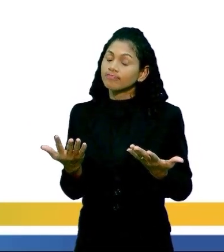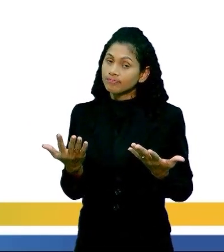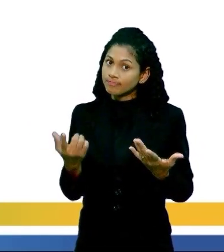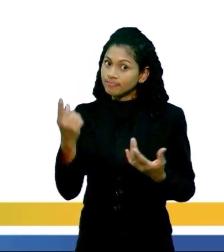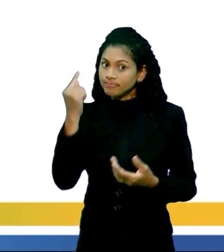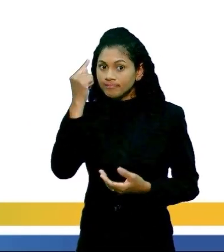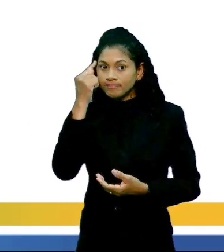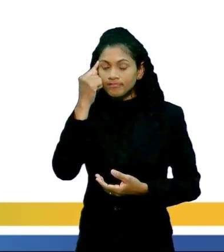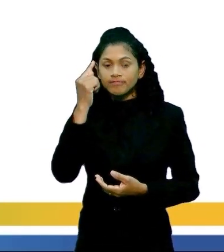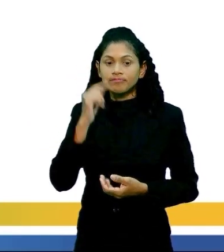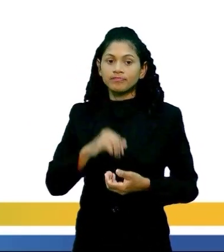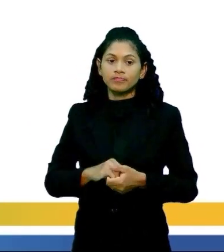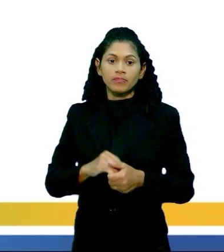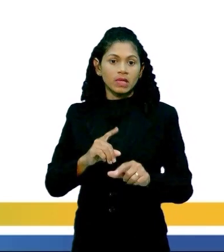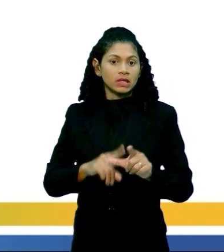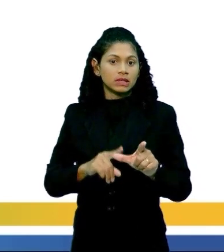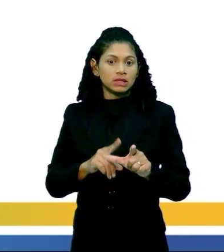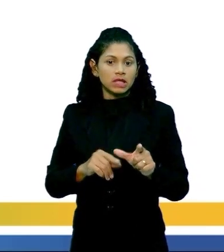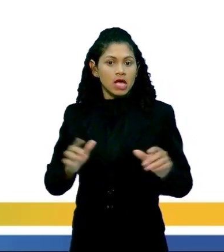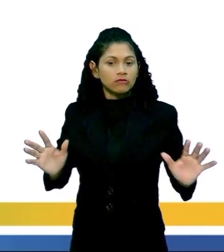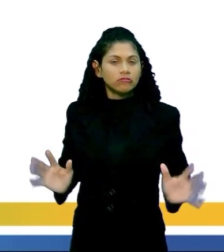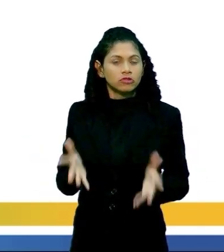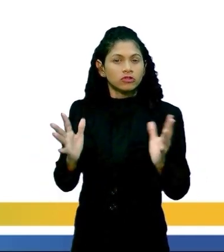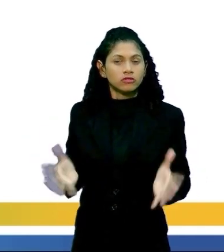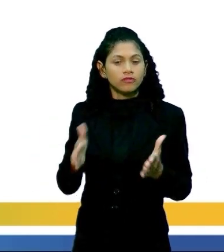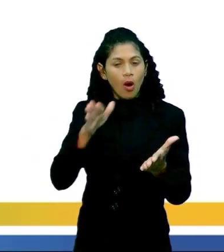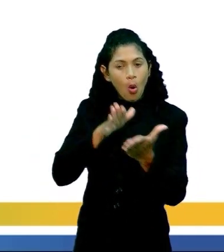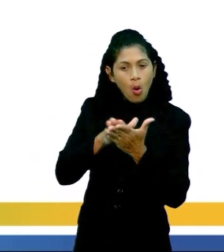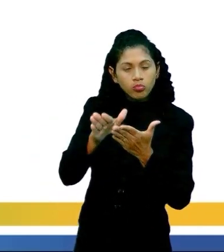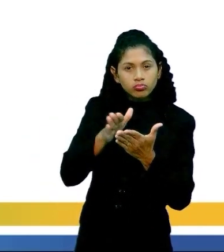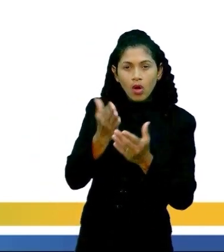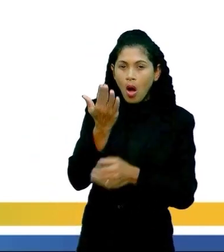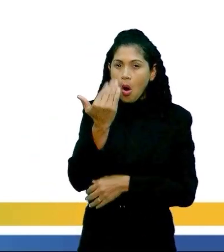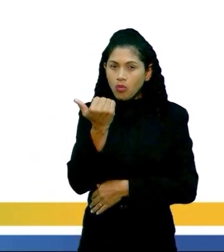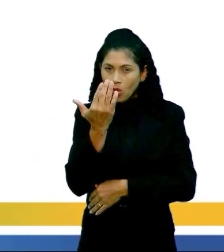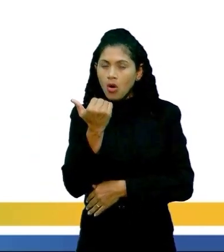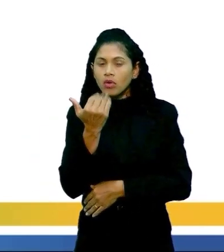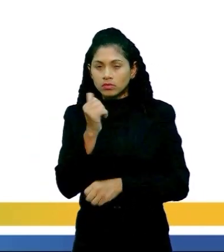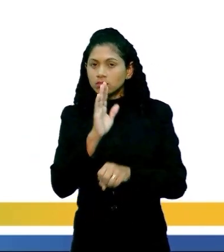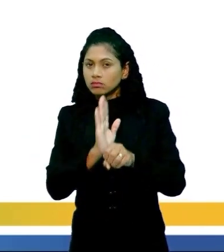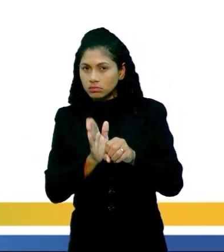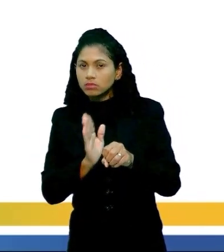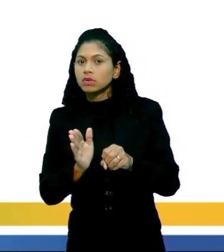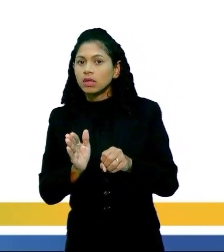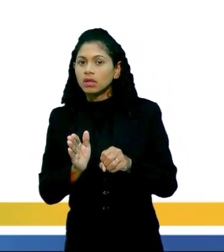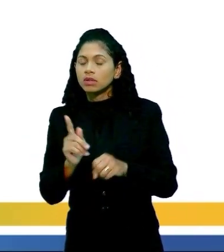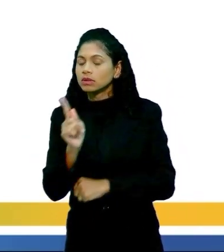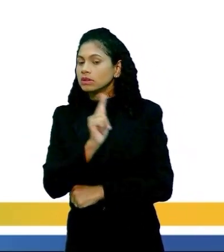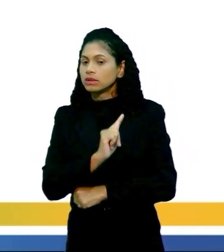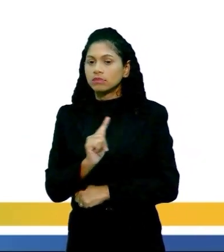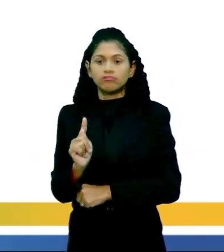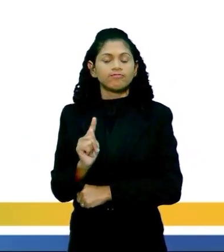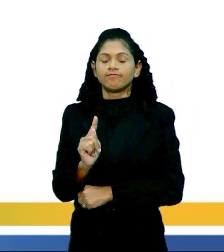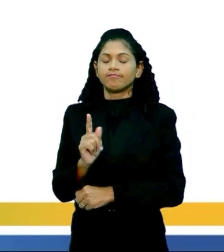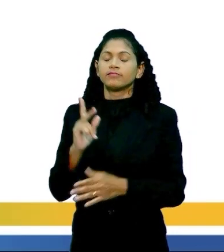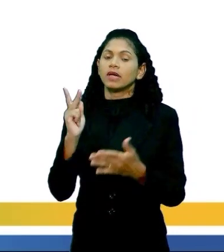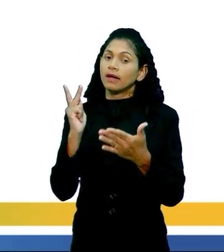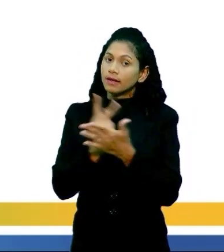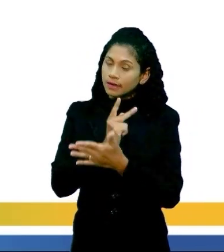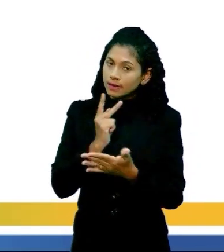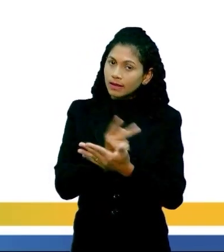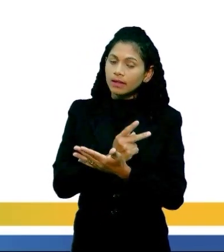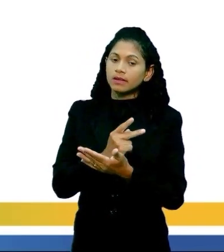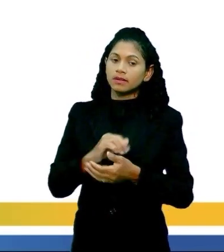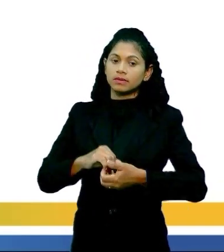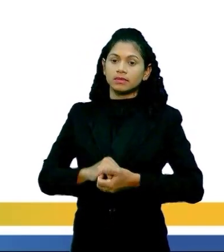Em nenhum momento, apesar de a gente implicitamente, né, achar que é bom consumir tomate, Mas não é essa a